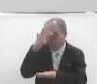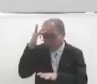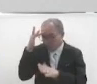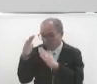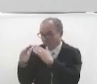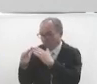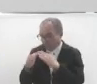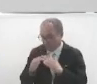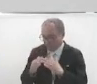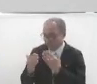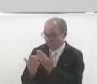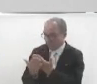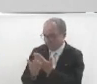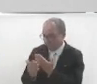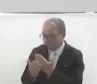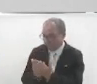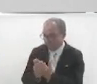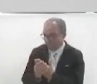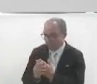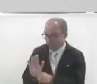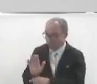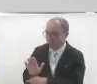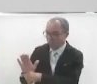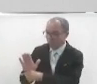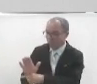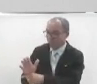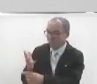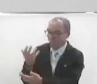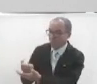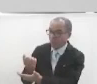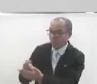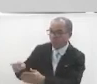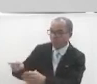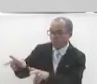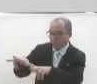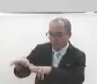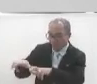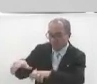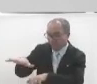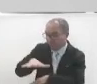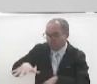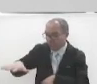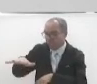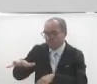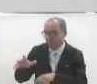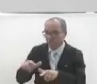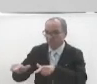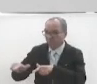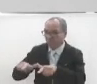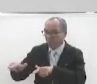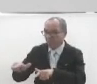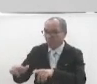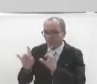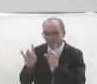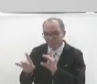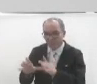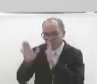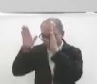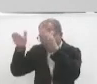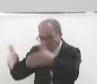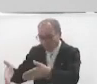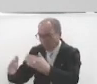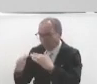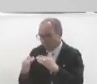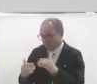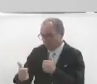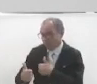dos profissionais da educação que pleiteiam serem atendidos na região Rural realizando a prestação de serviços e habitando